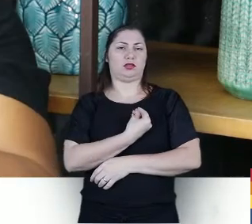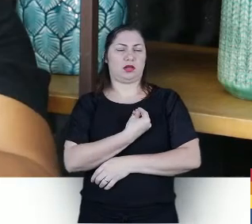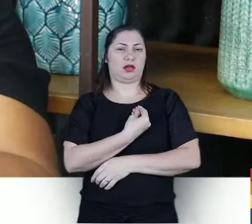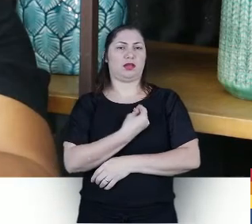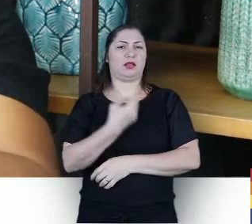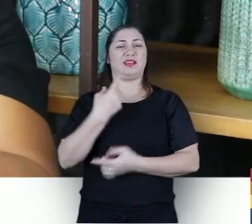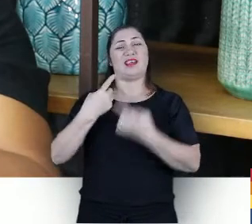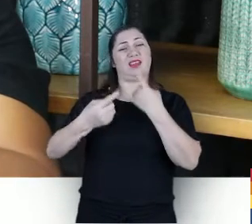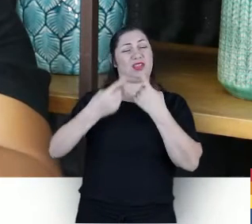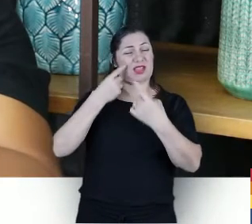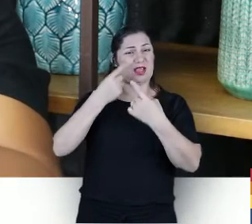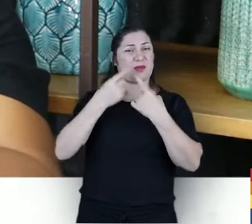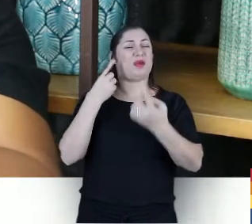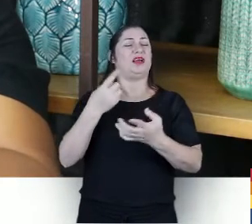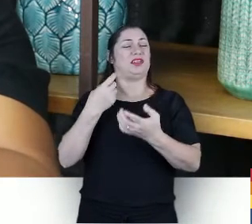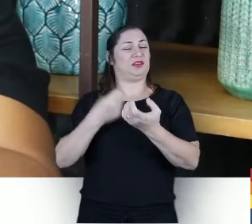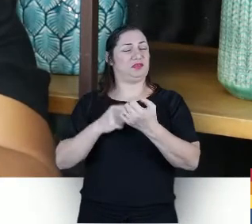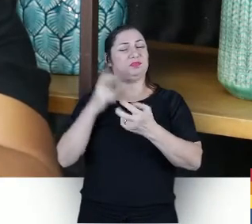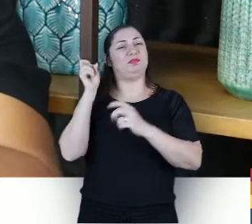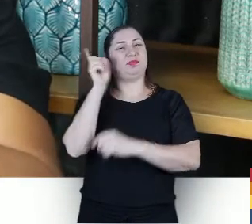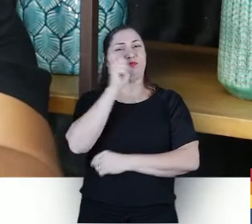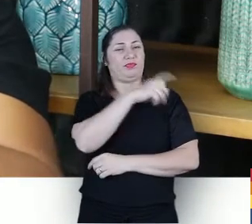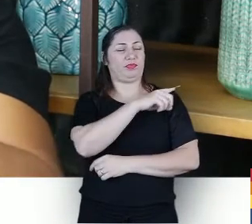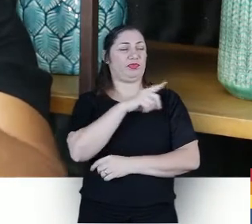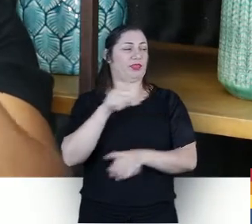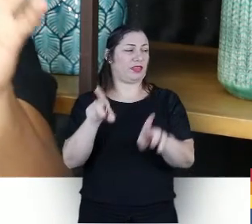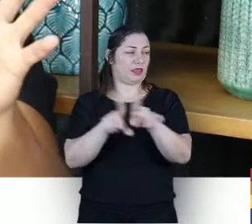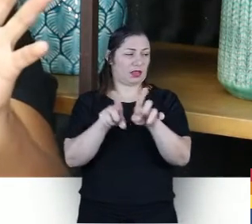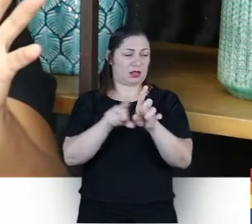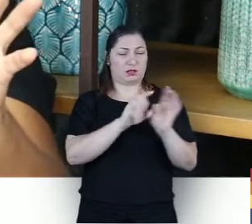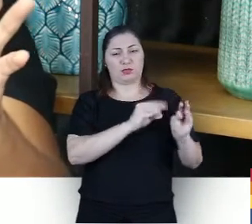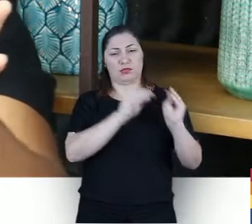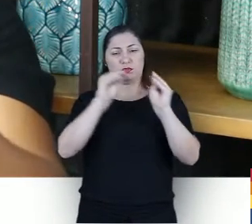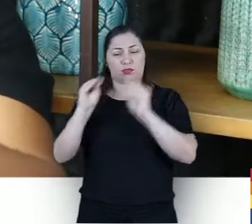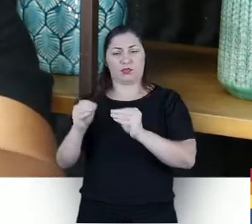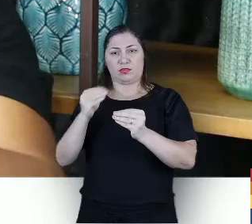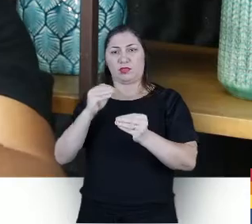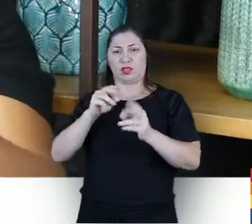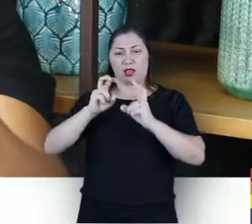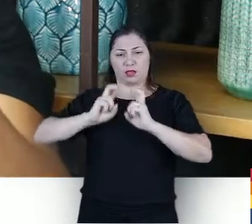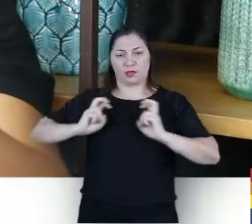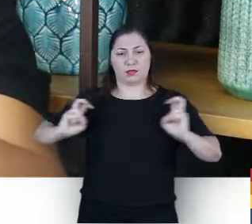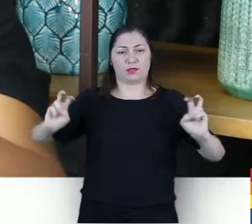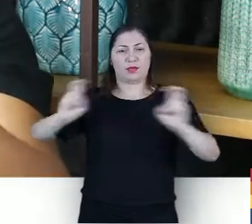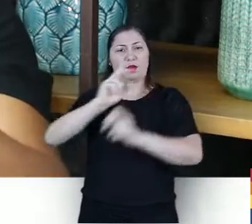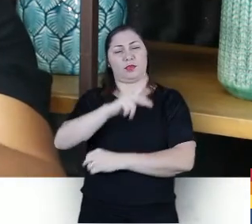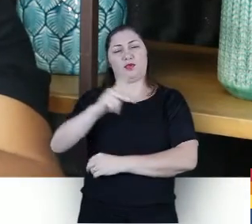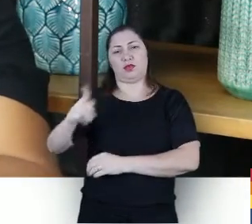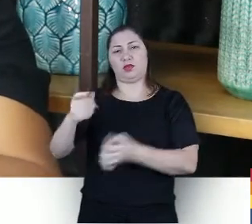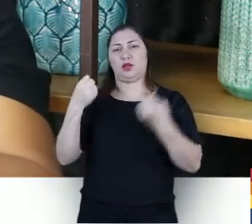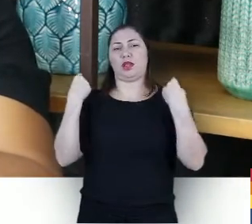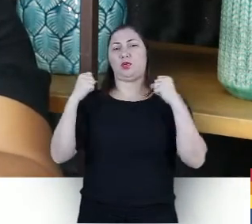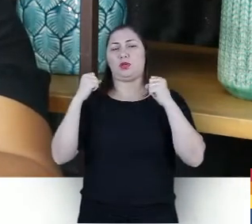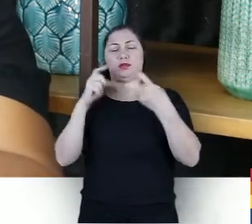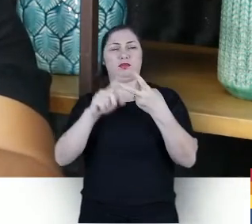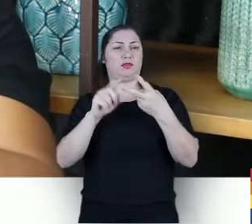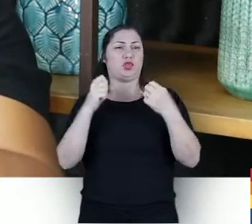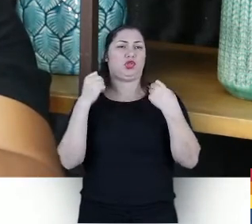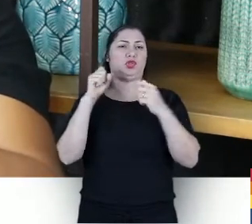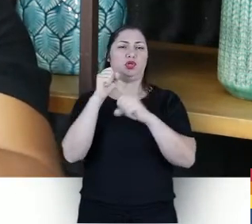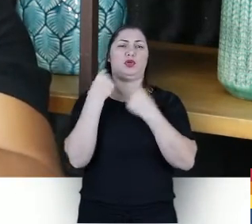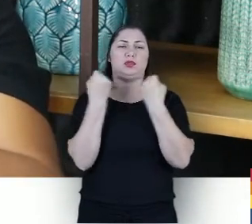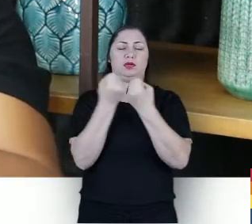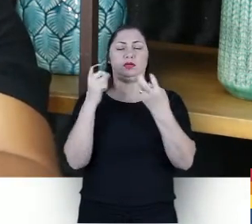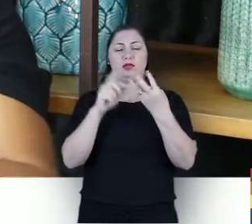essa temática de competição esportiva, nesse contexto de mulheres trans e mulheres, que é um debate que é bem complexo,